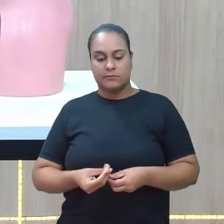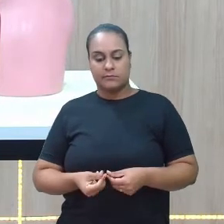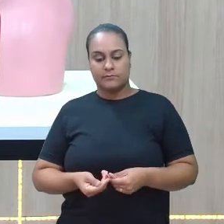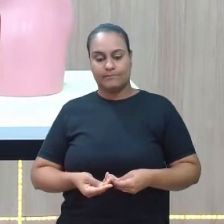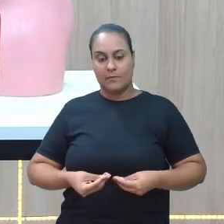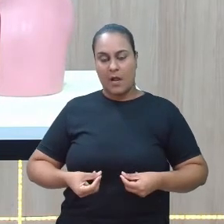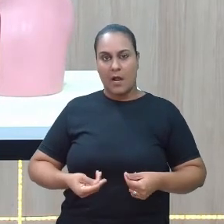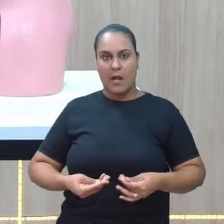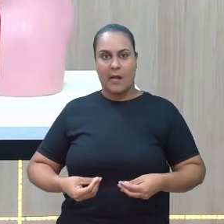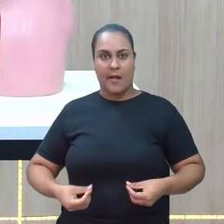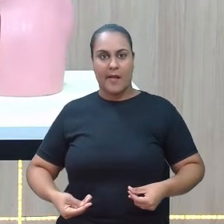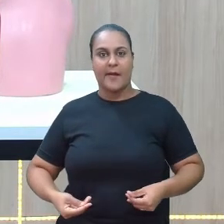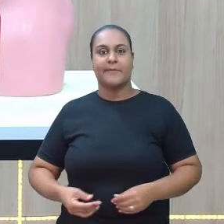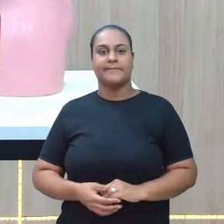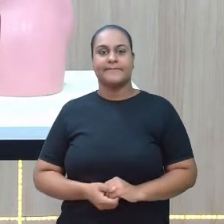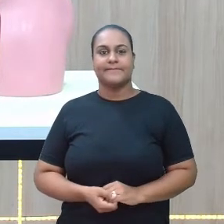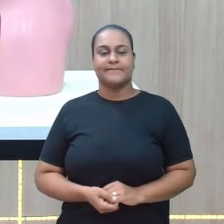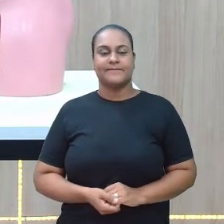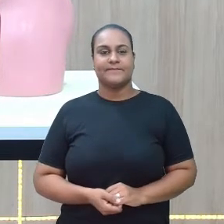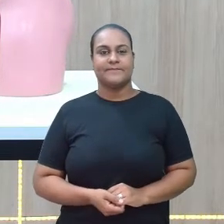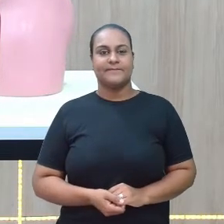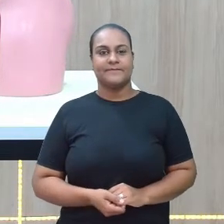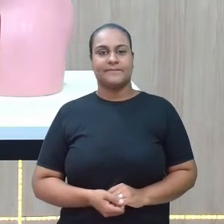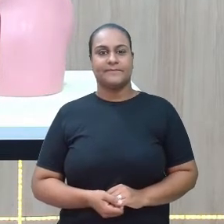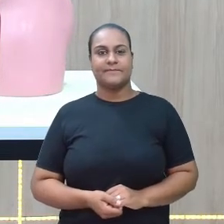digestão dos alimentos.